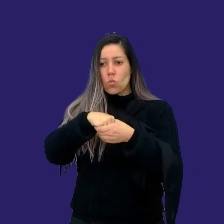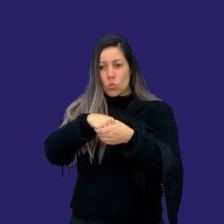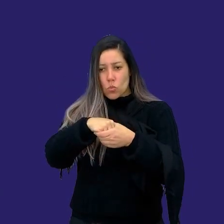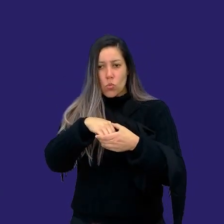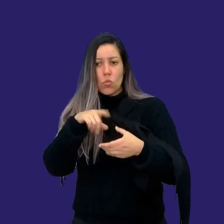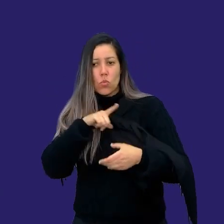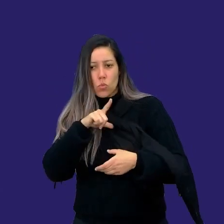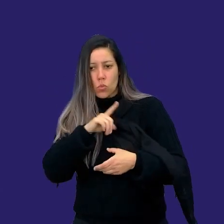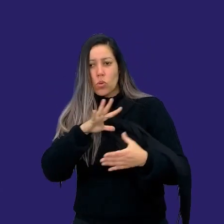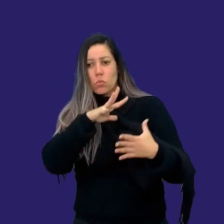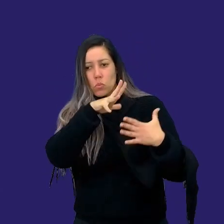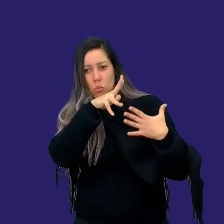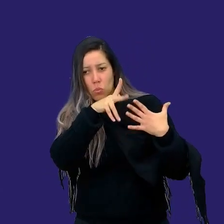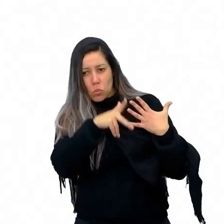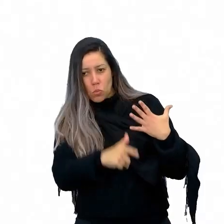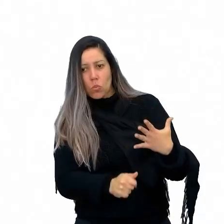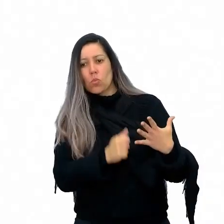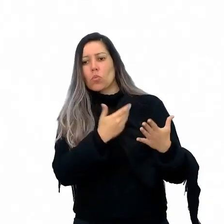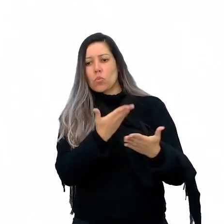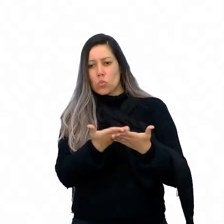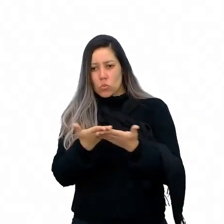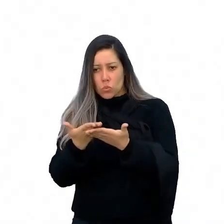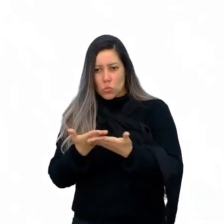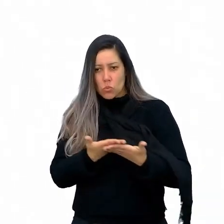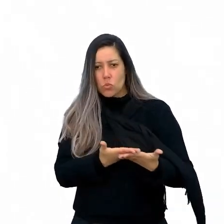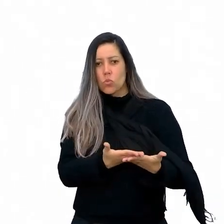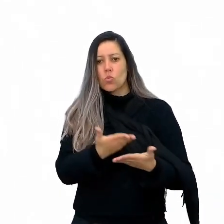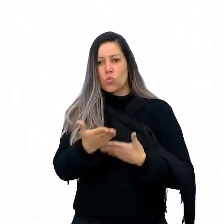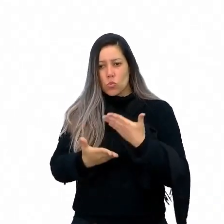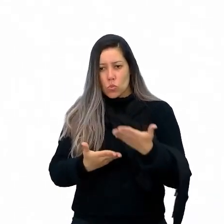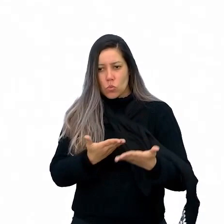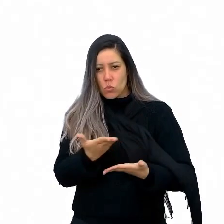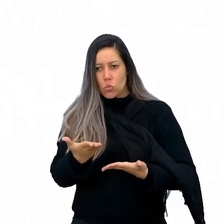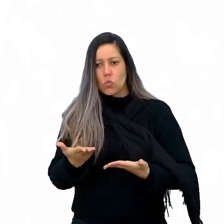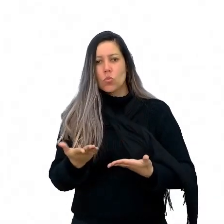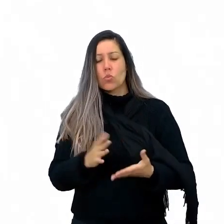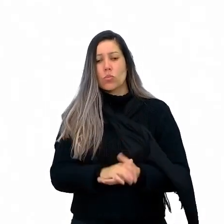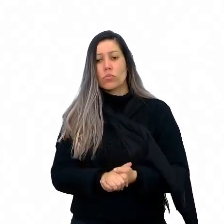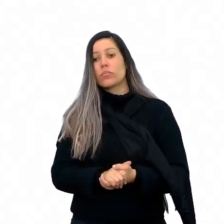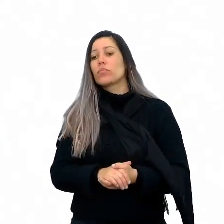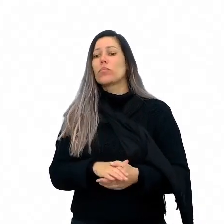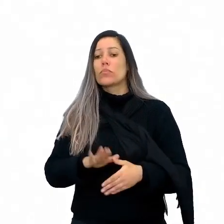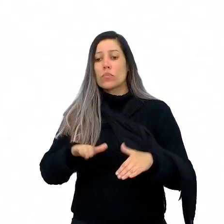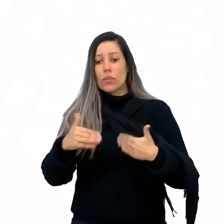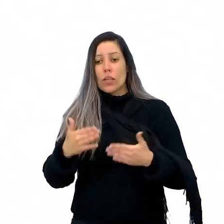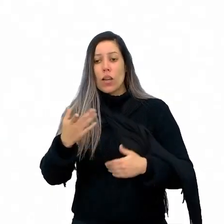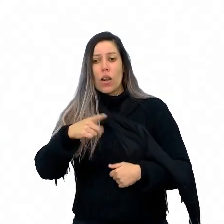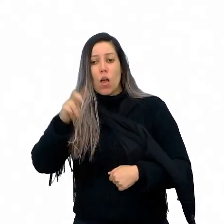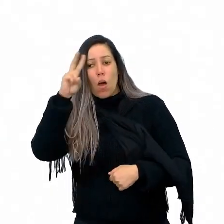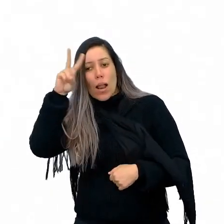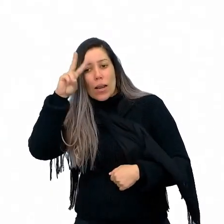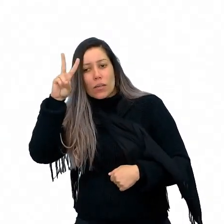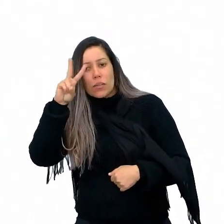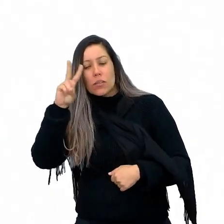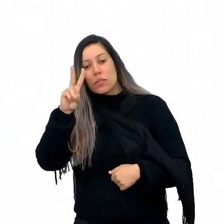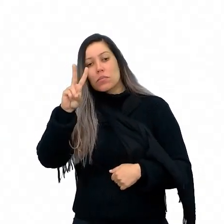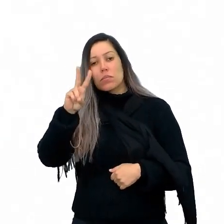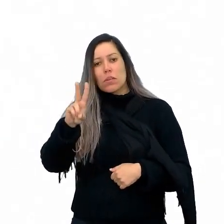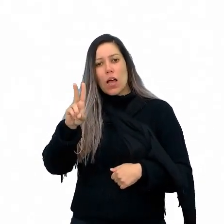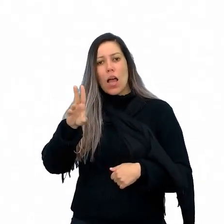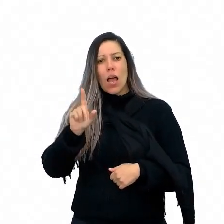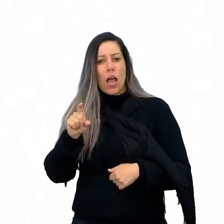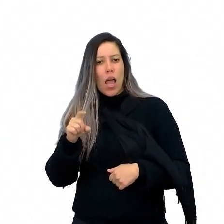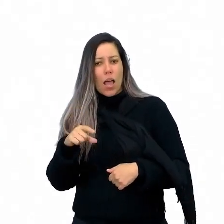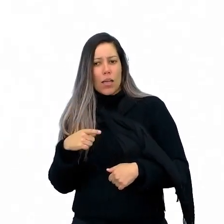nossas transmissões, tá bem? Então, vale lembrar que nós estamos aí, né, nesse novo